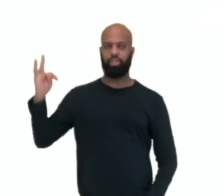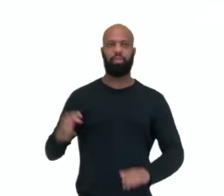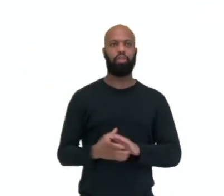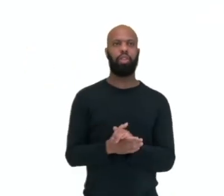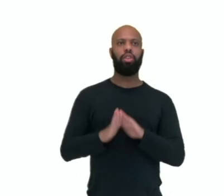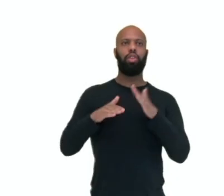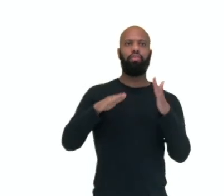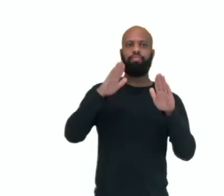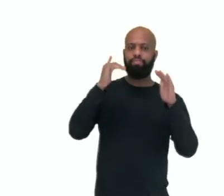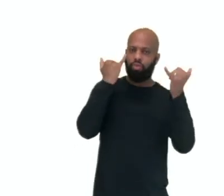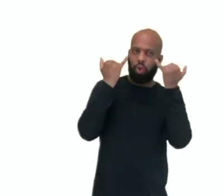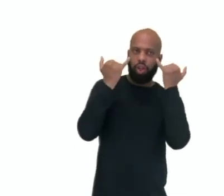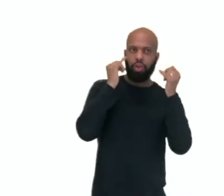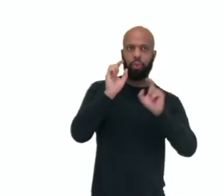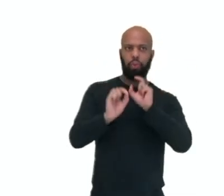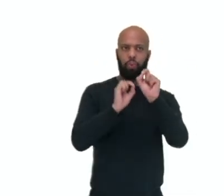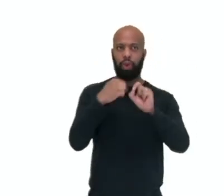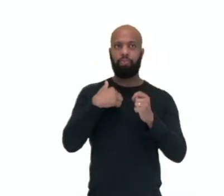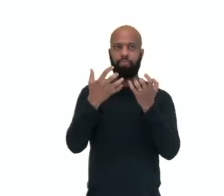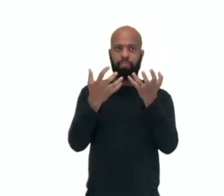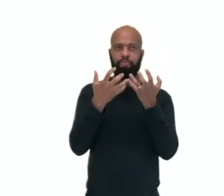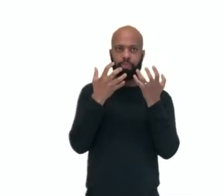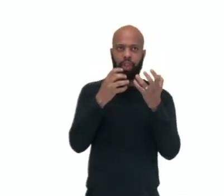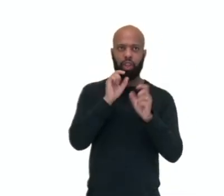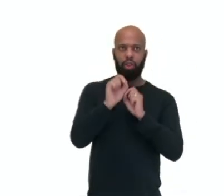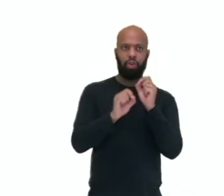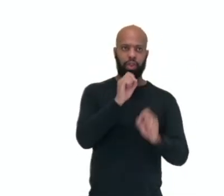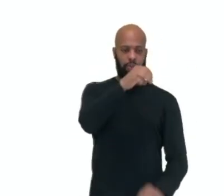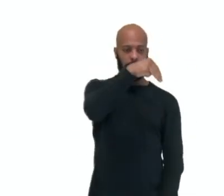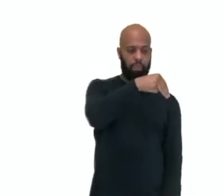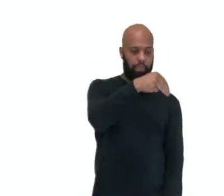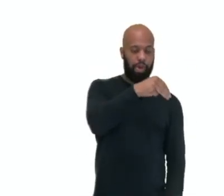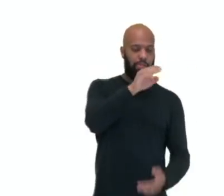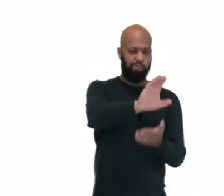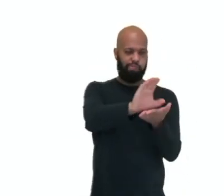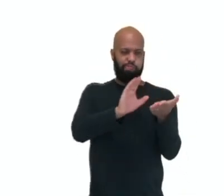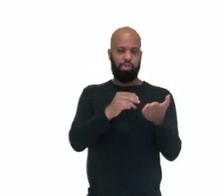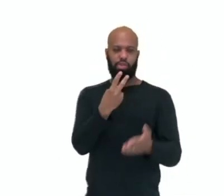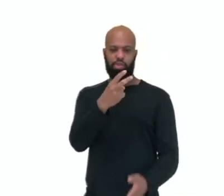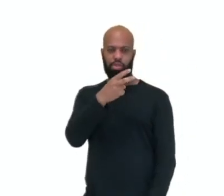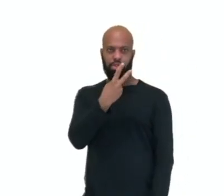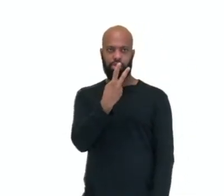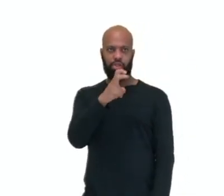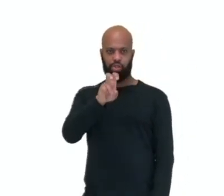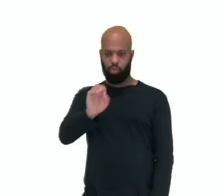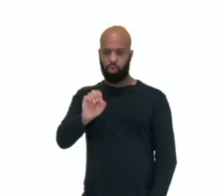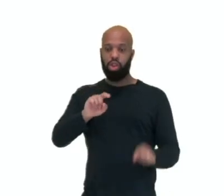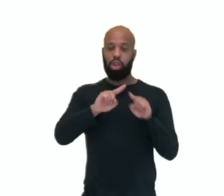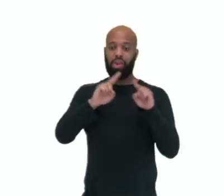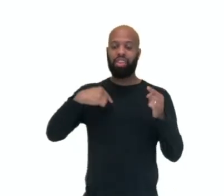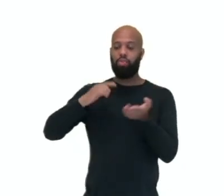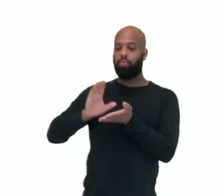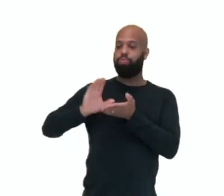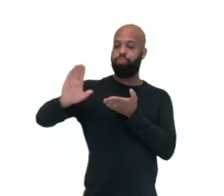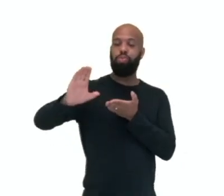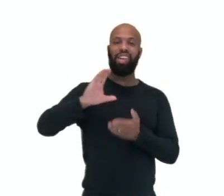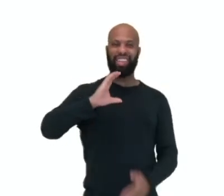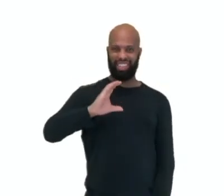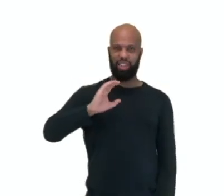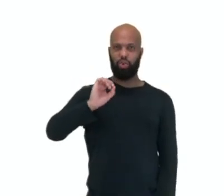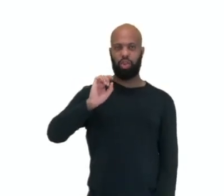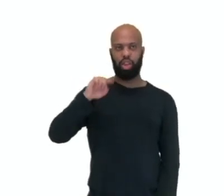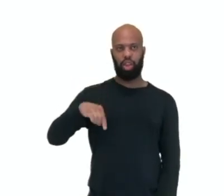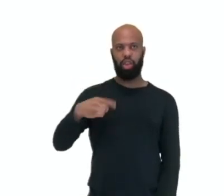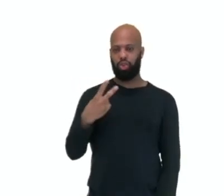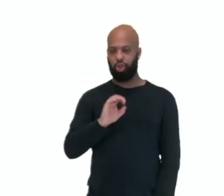As informações é que eu quero um montante de 250, depois de eu ter investido um capital de